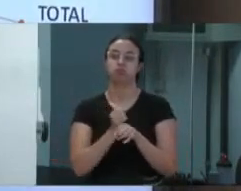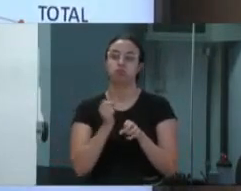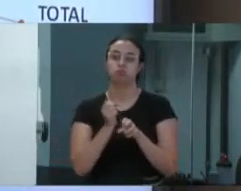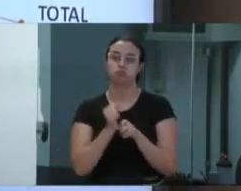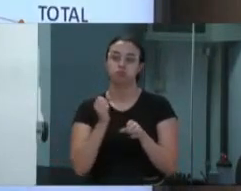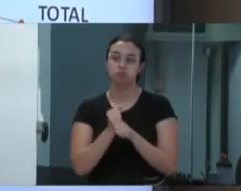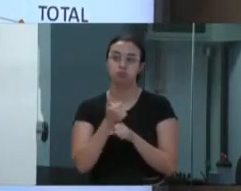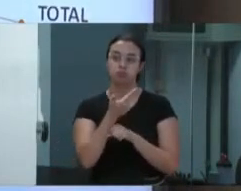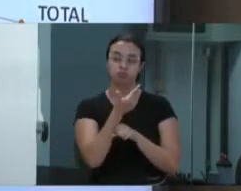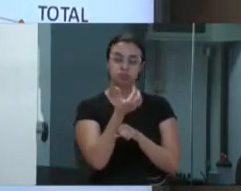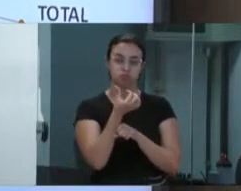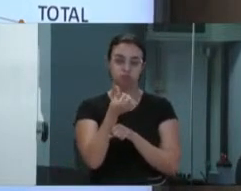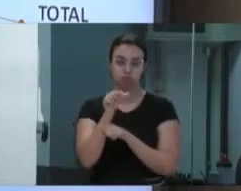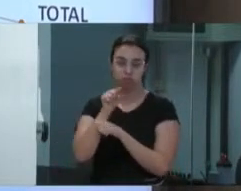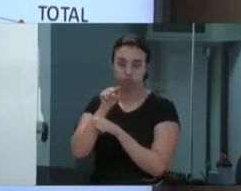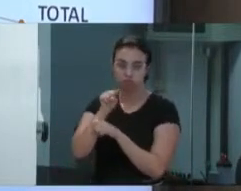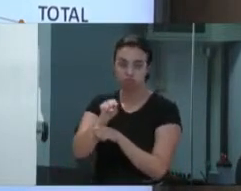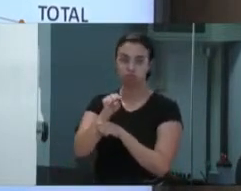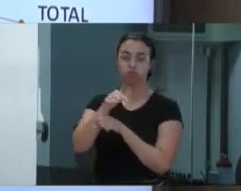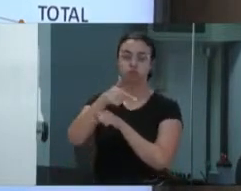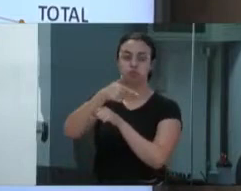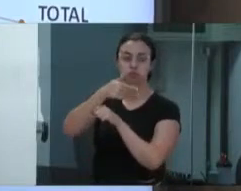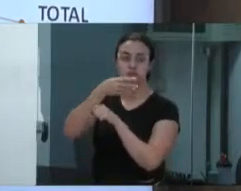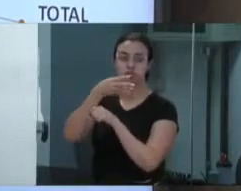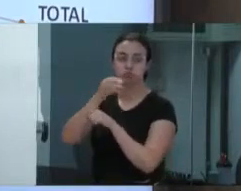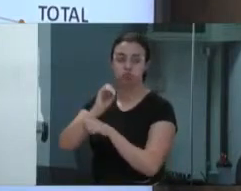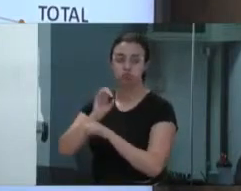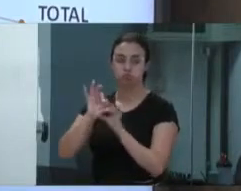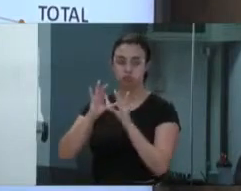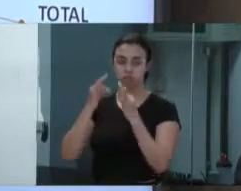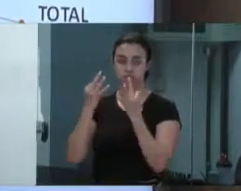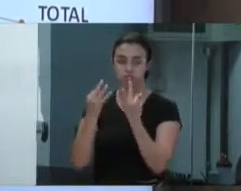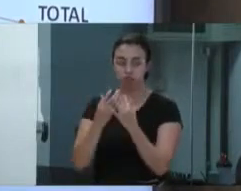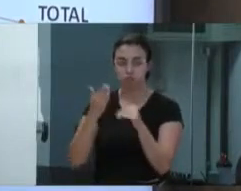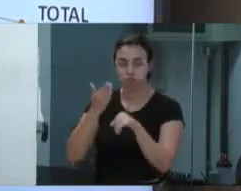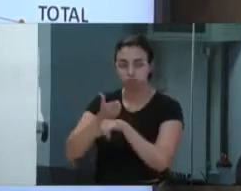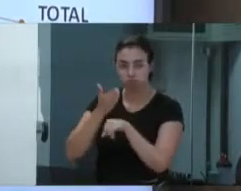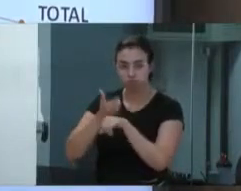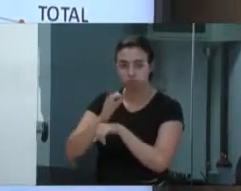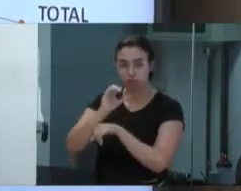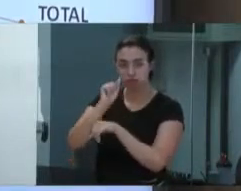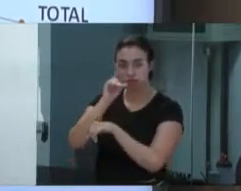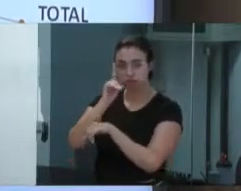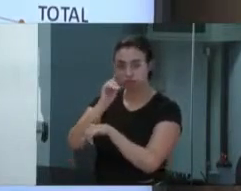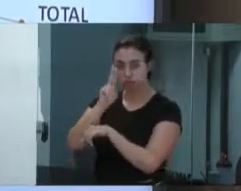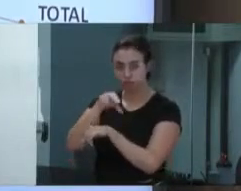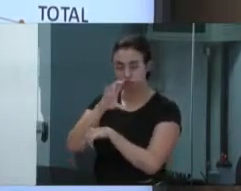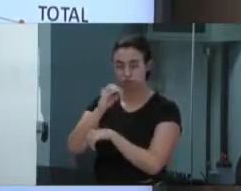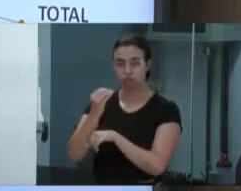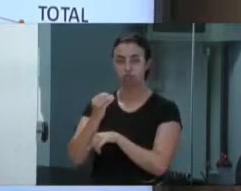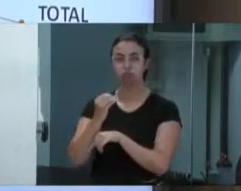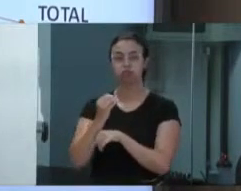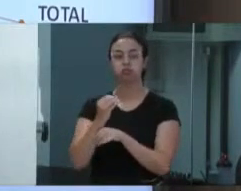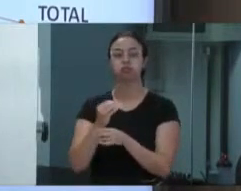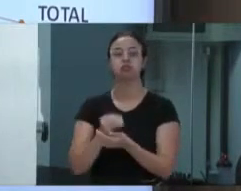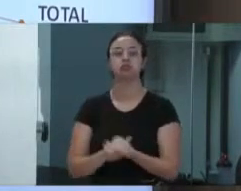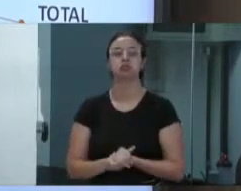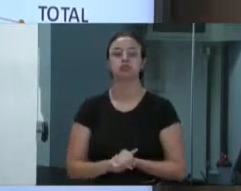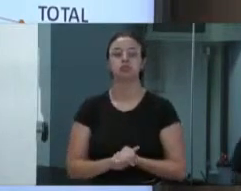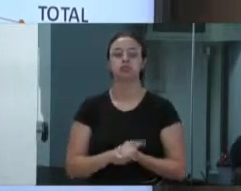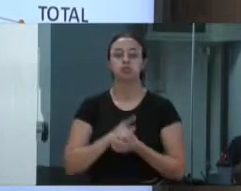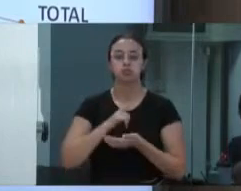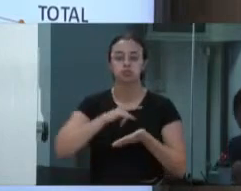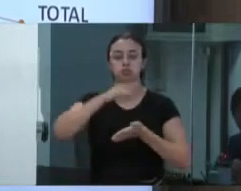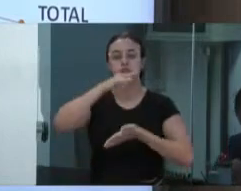com 26.740 inseridas no cadastro único. né, e encerramos com uma folha, né,